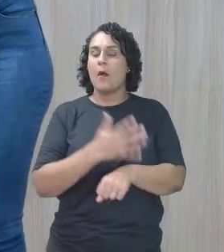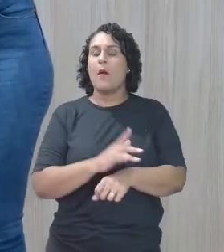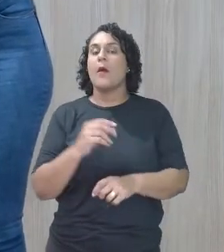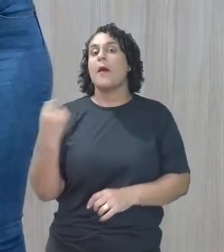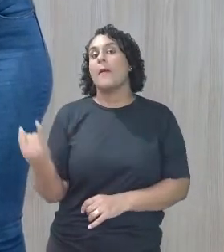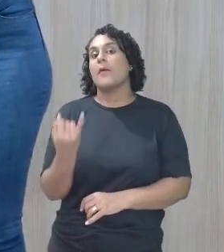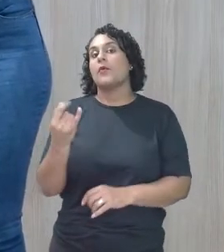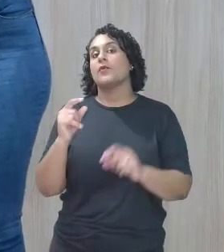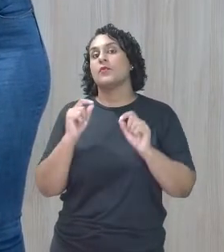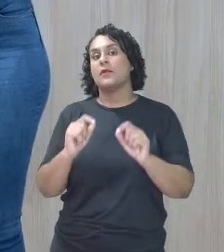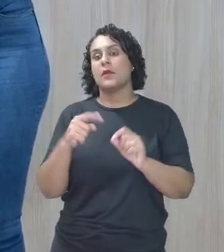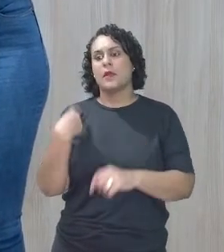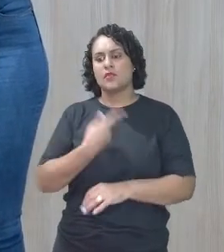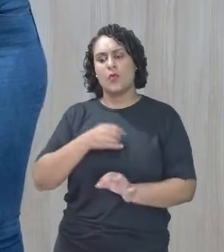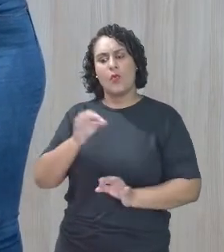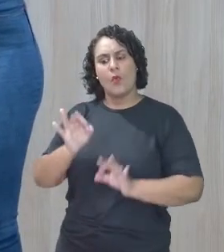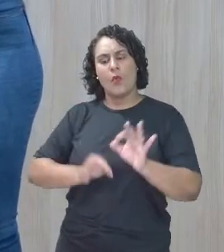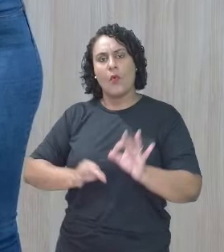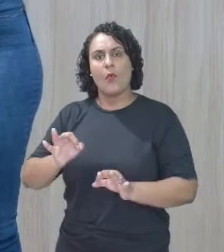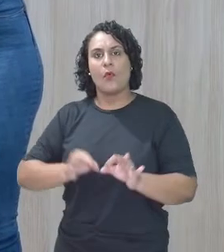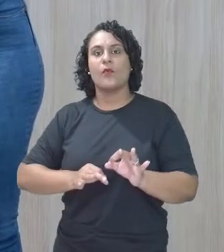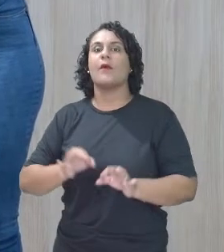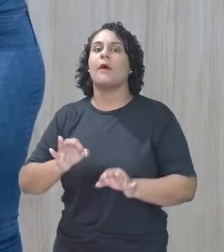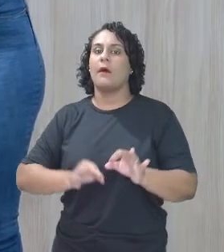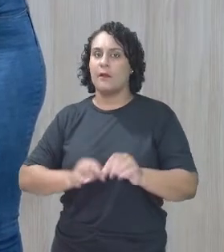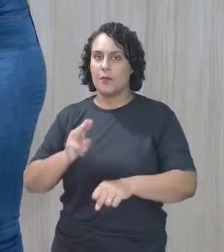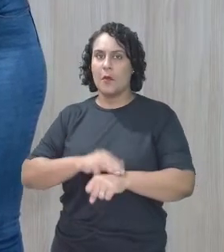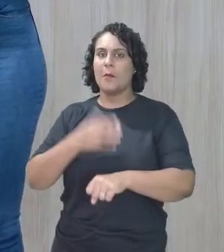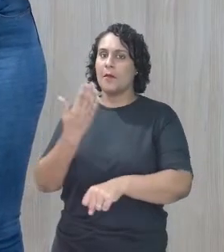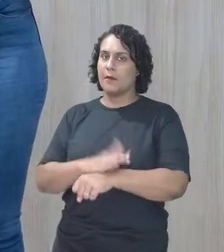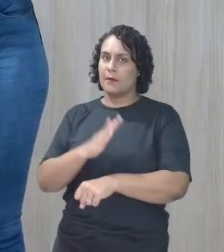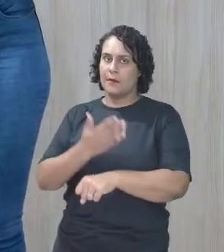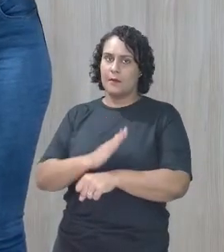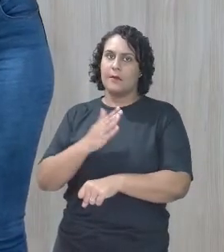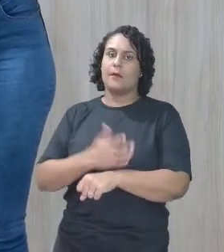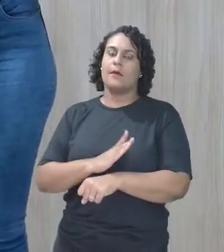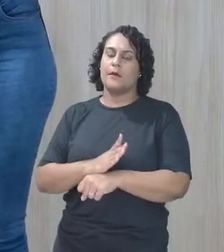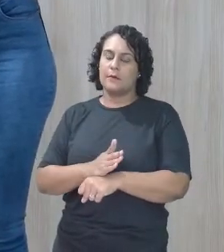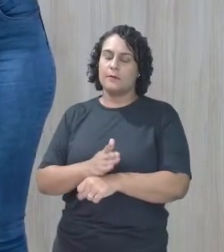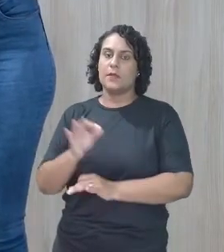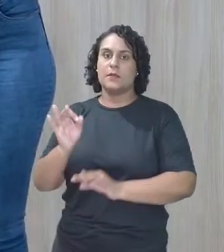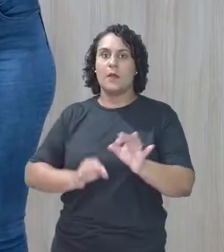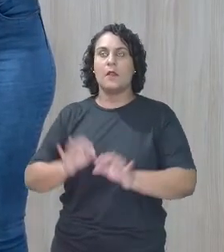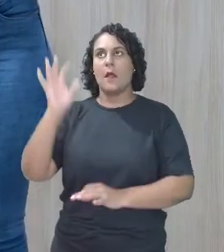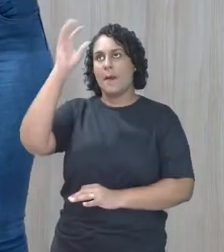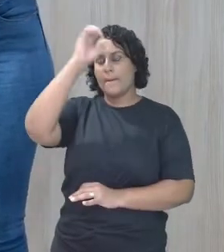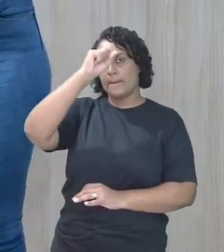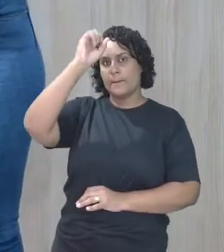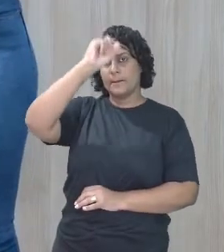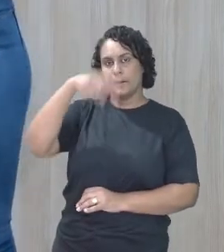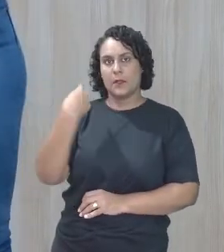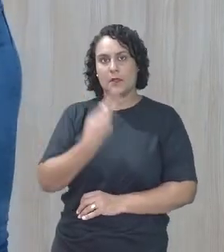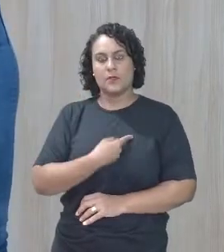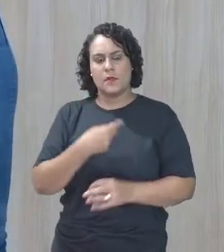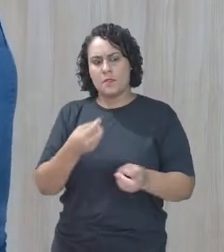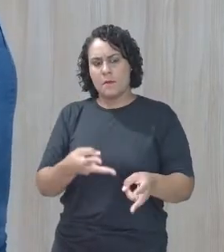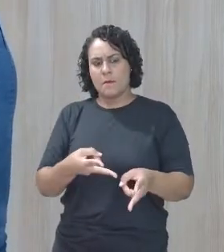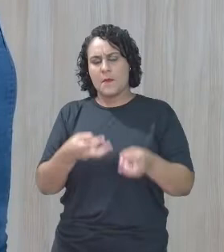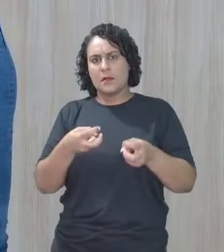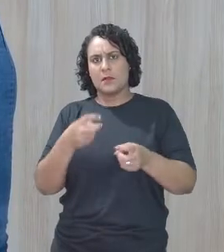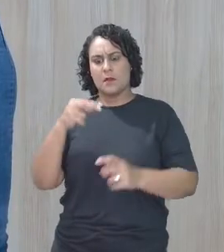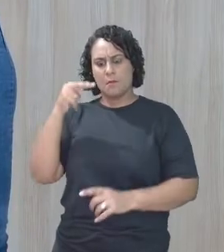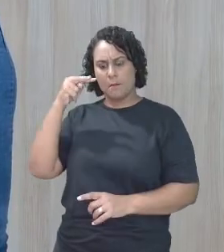são importantes para que a gente se organize para fazer, para que a gente se organize para aprender e para que a gente se